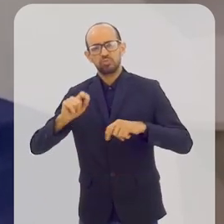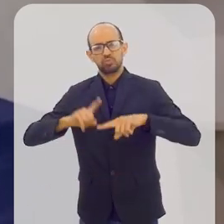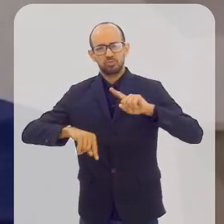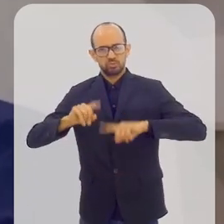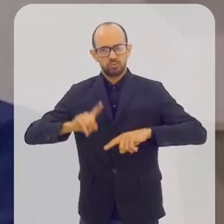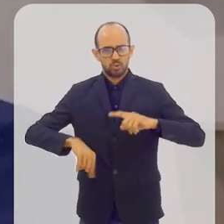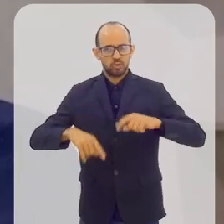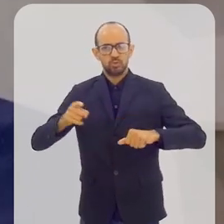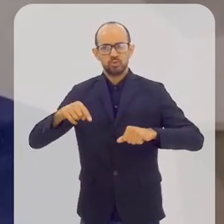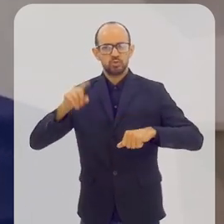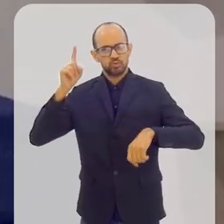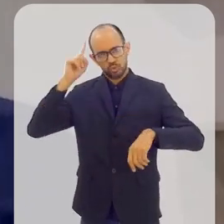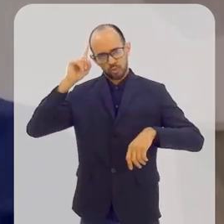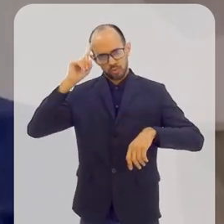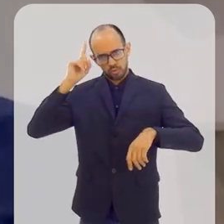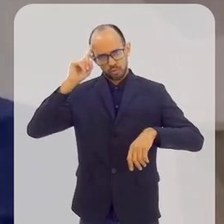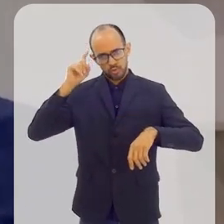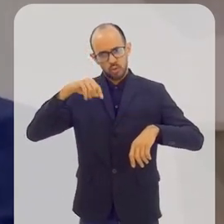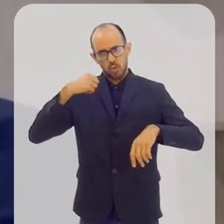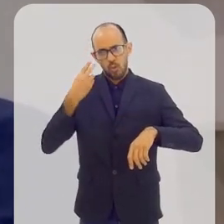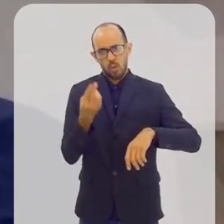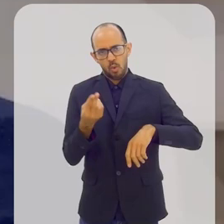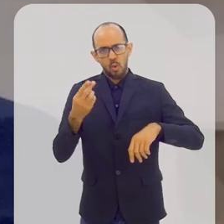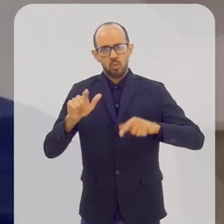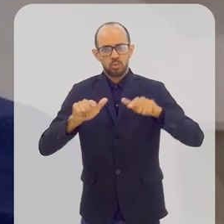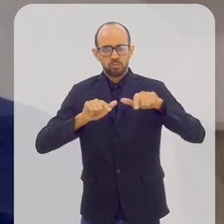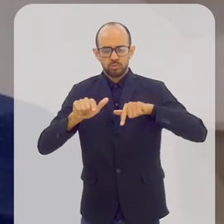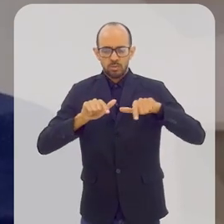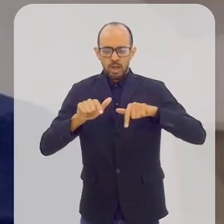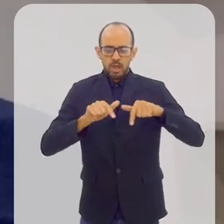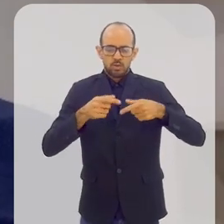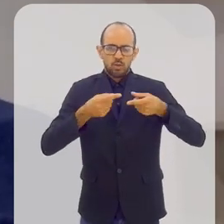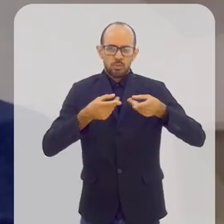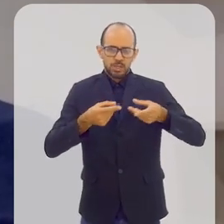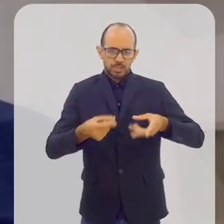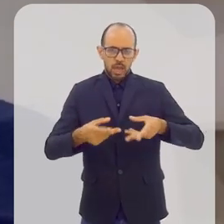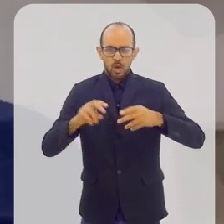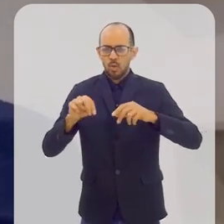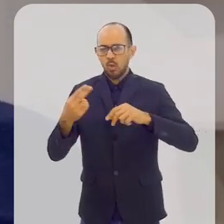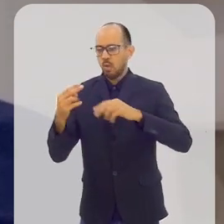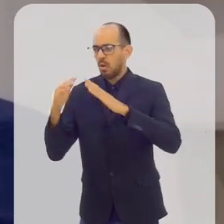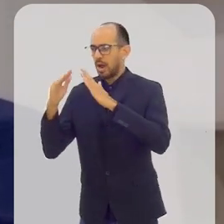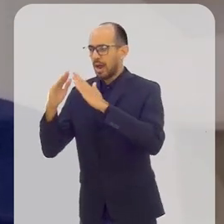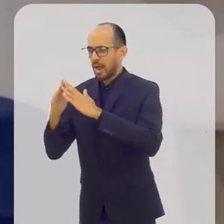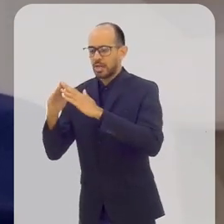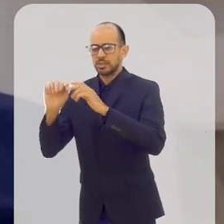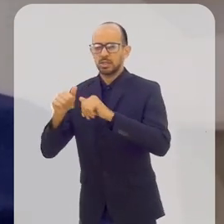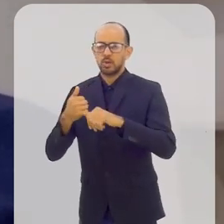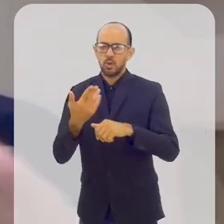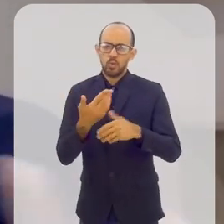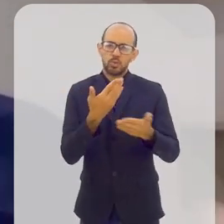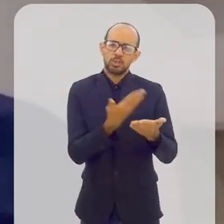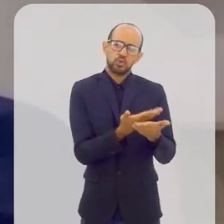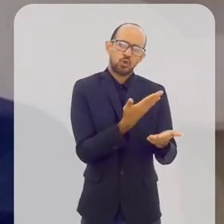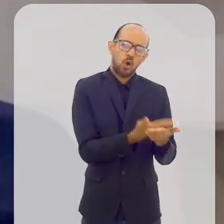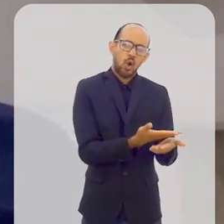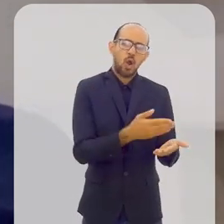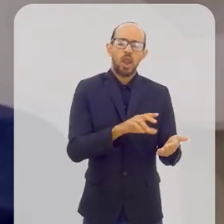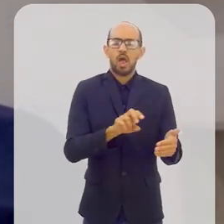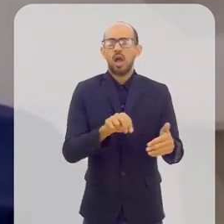no nosso dia a dia, né? Seja em atividades comerciais, em atividades residenciais, nas